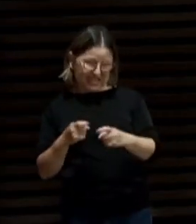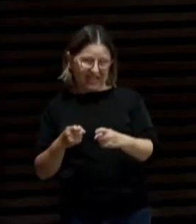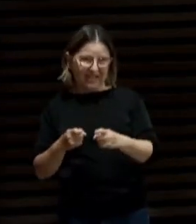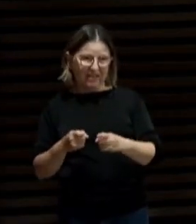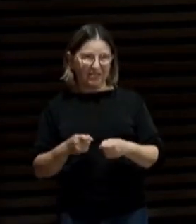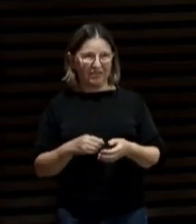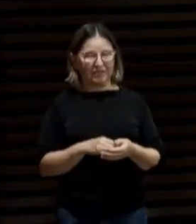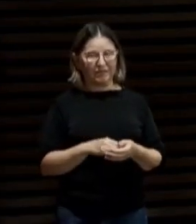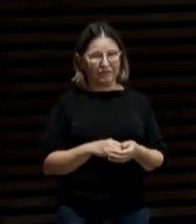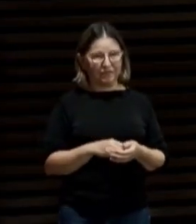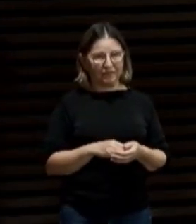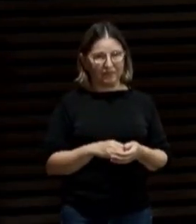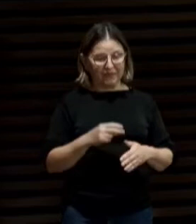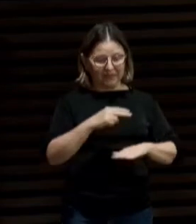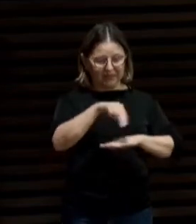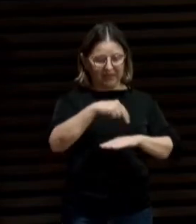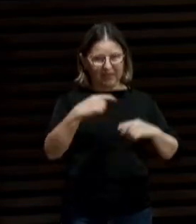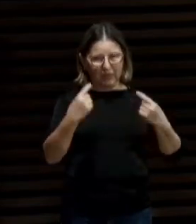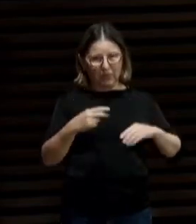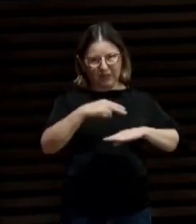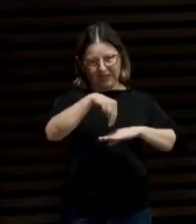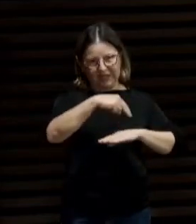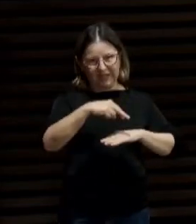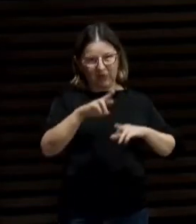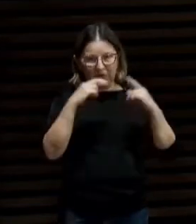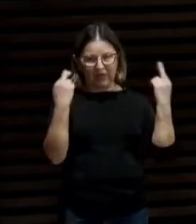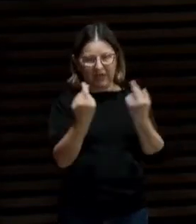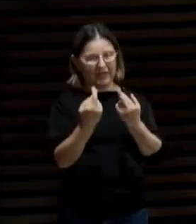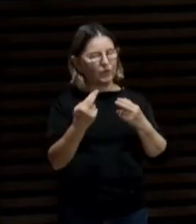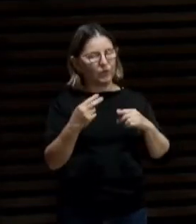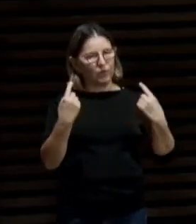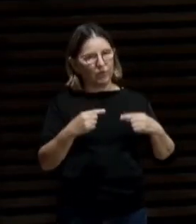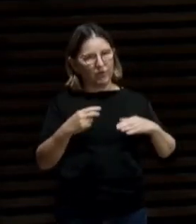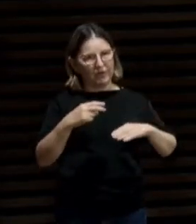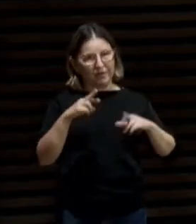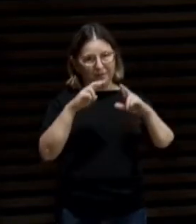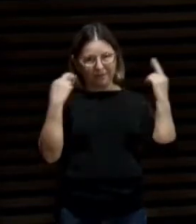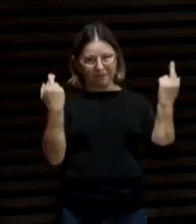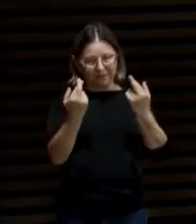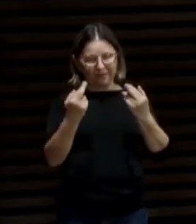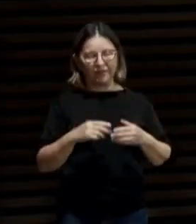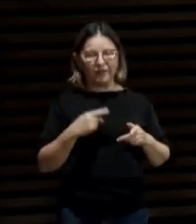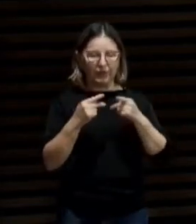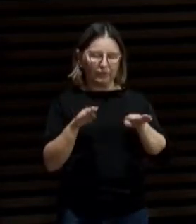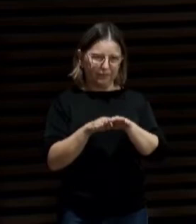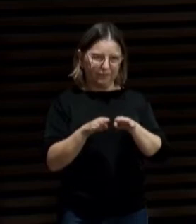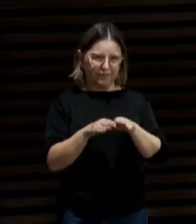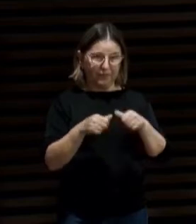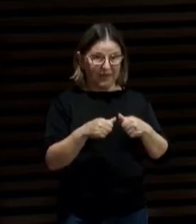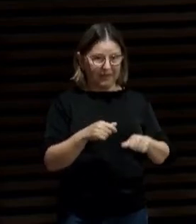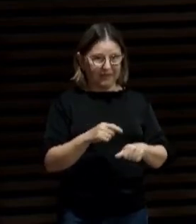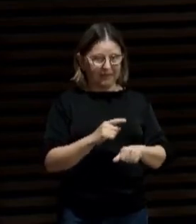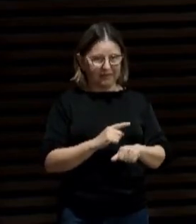guerras, nação se levantando contra nação, reino contra reino. Ele disse também que nesse tempo haveria